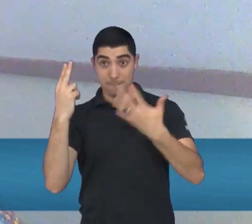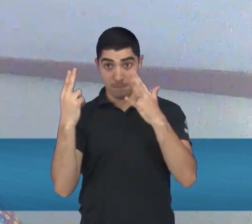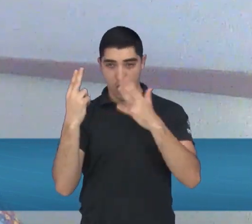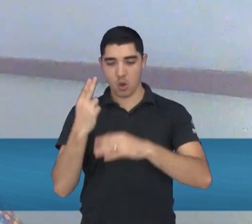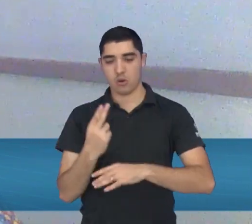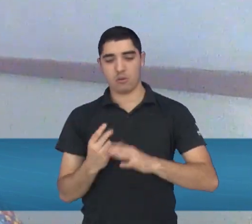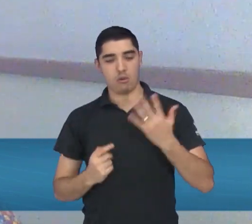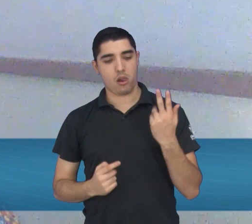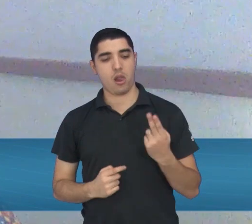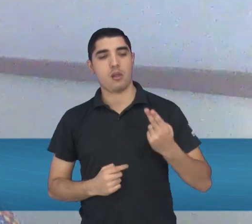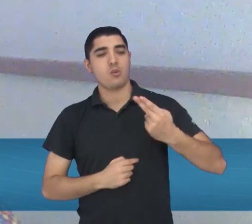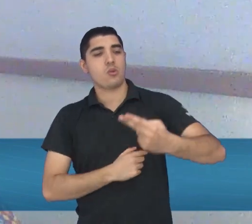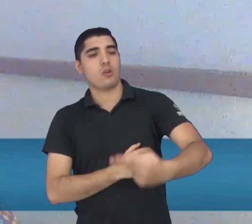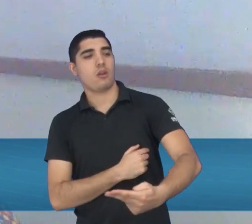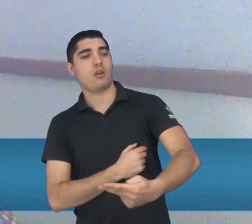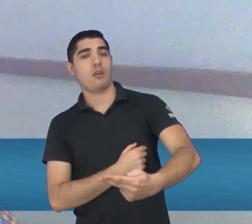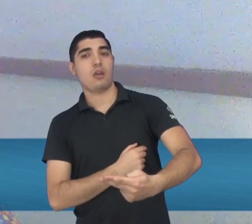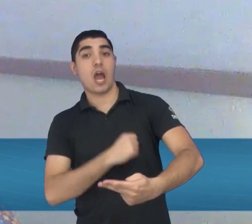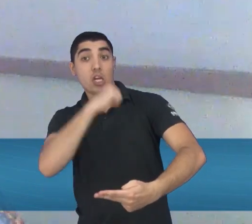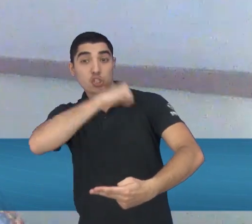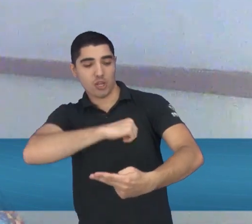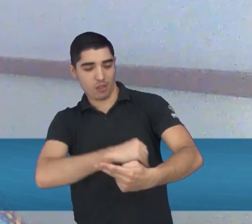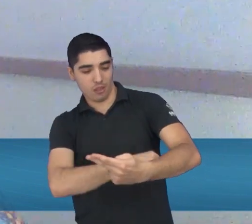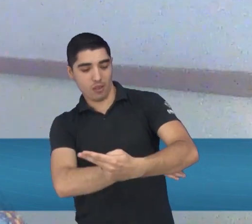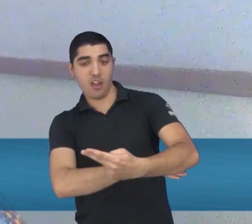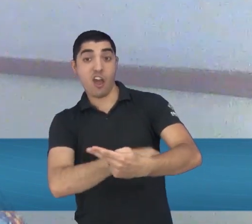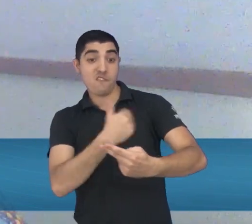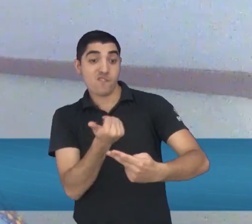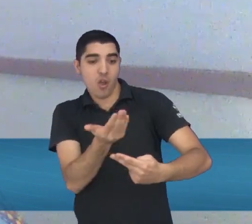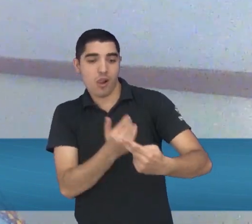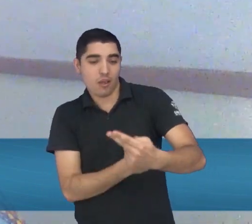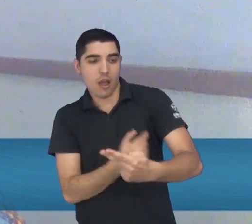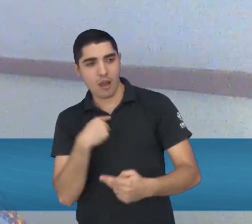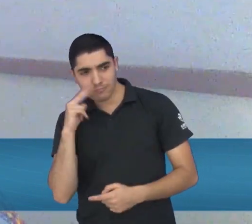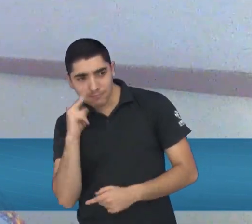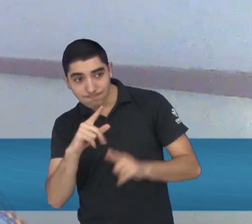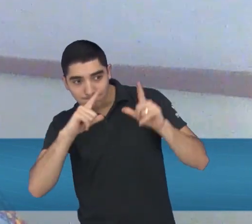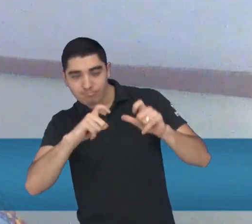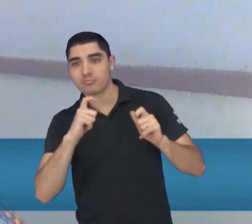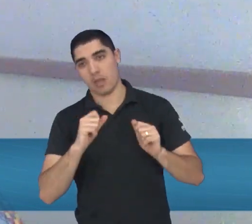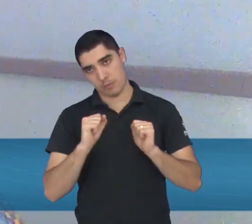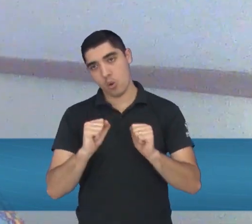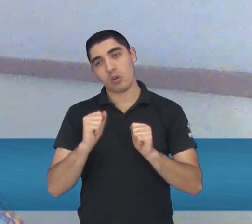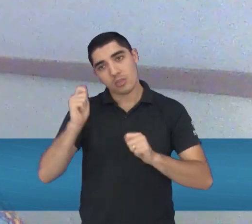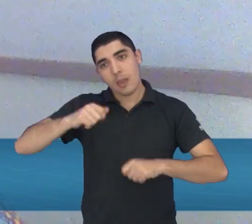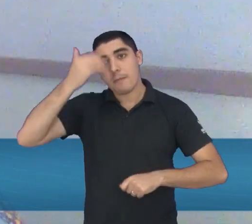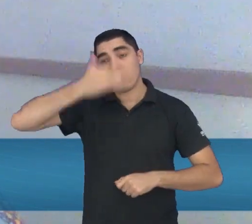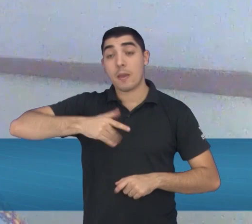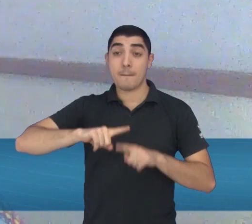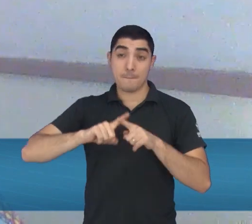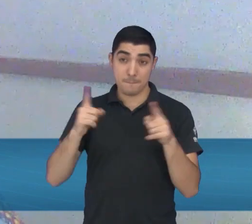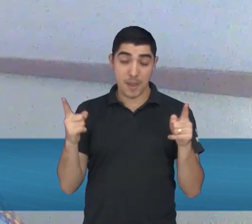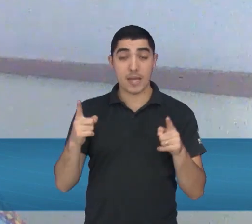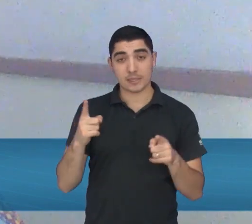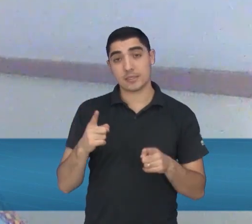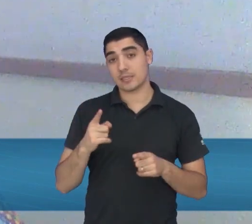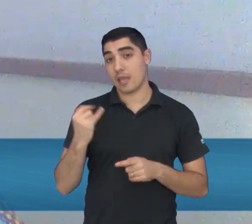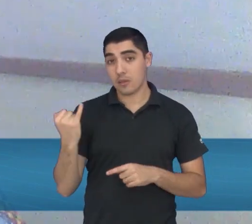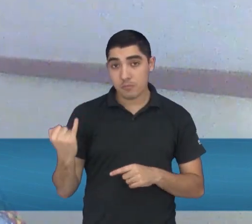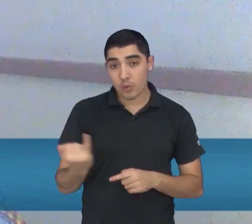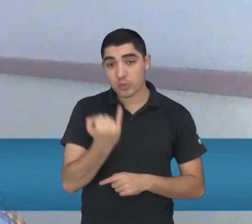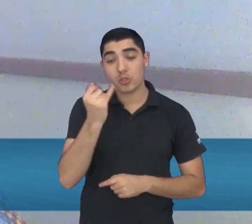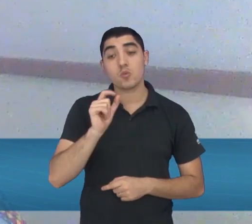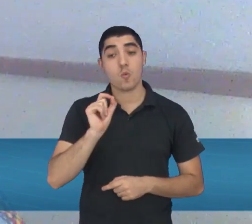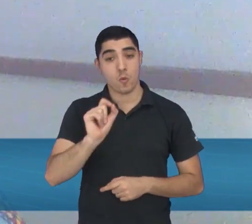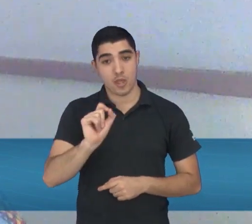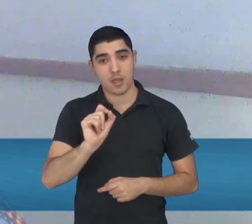facilitar a constatação dessa infração. E como sempre, né, como eu já falei anteriormente, é muito importante ter